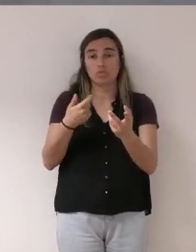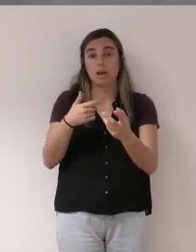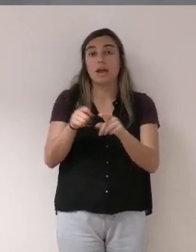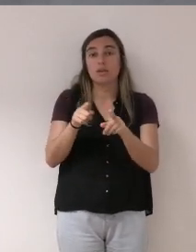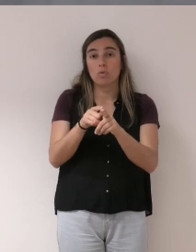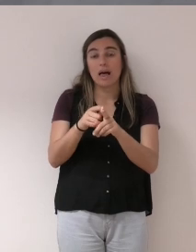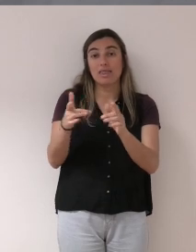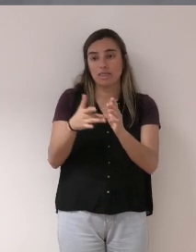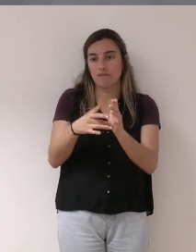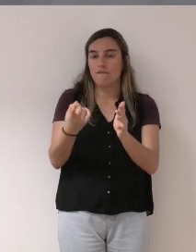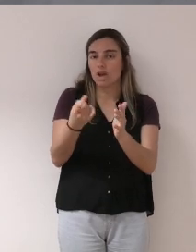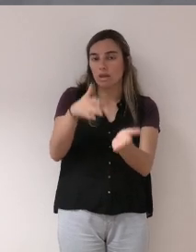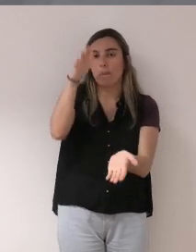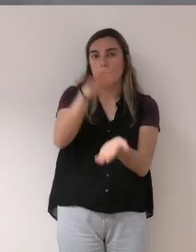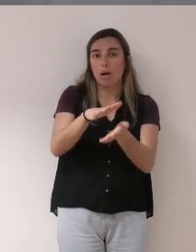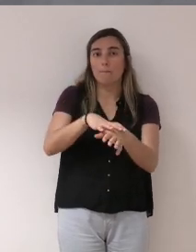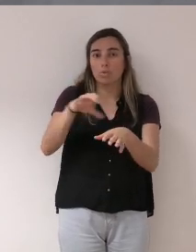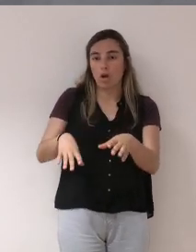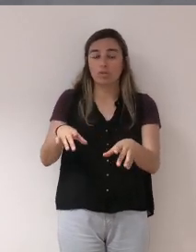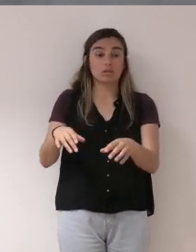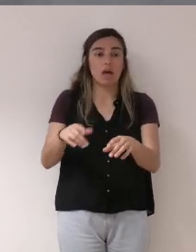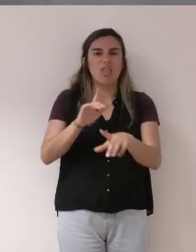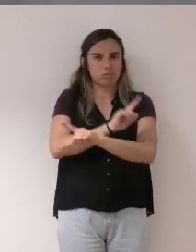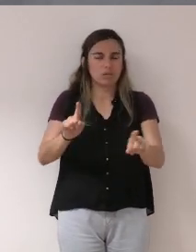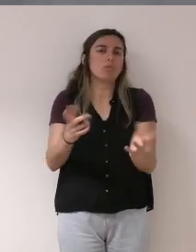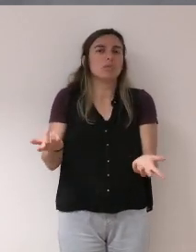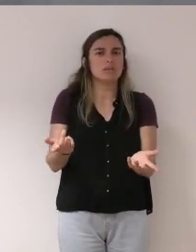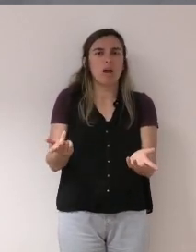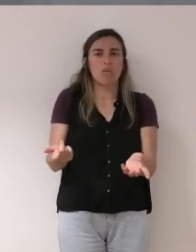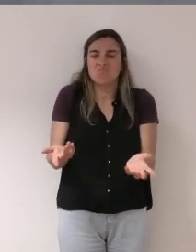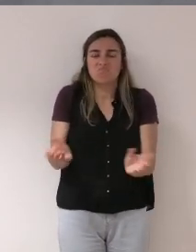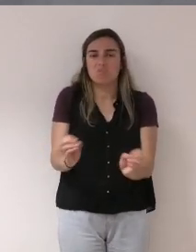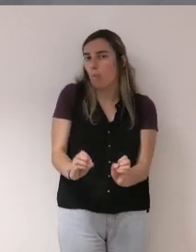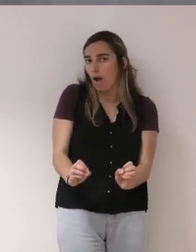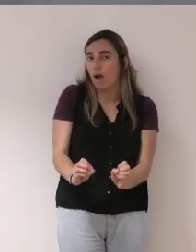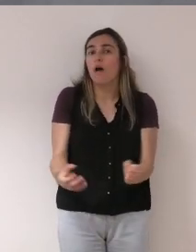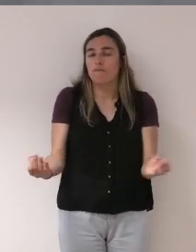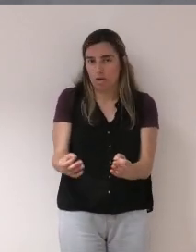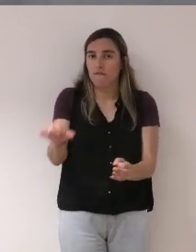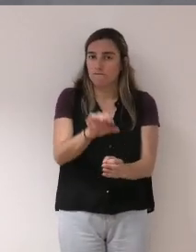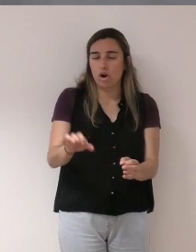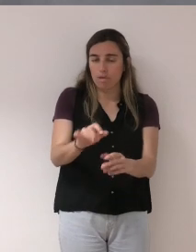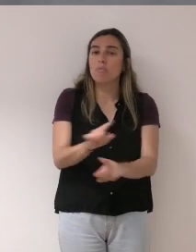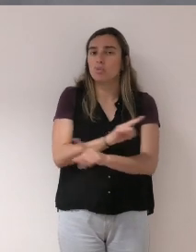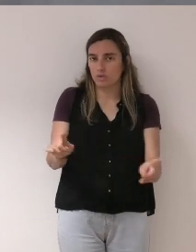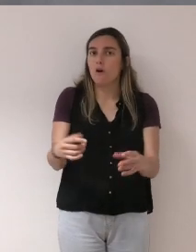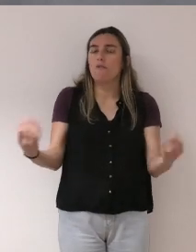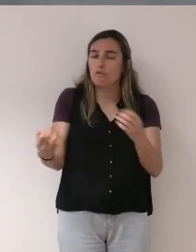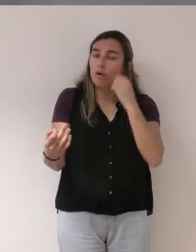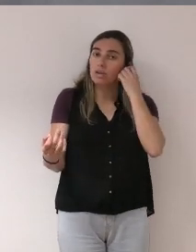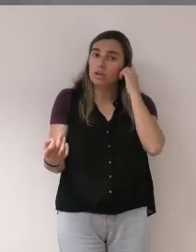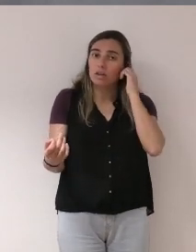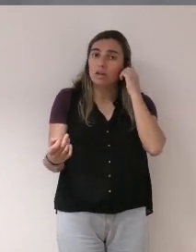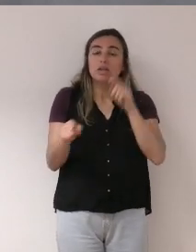por publicar à conta da repressão censória. Ou seja, de alguma maneira, os mecanismos da censura terão sido